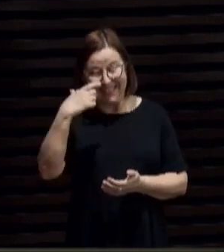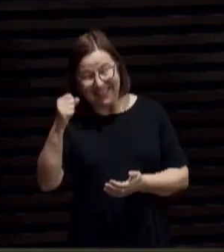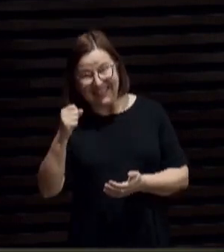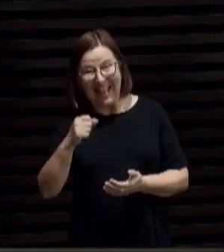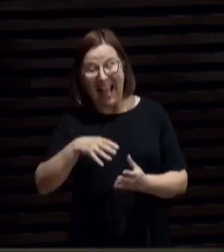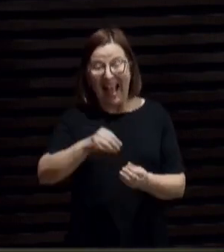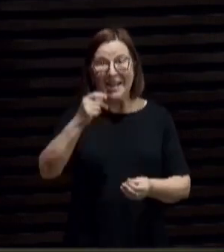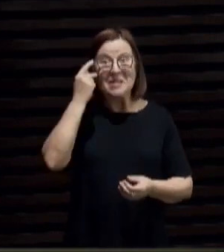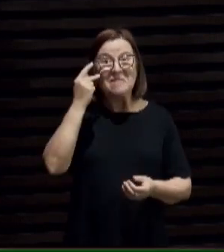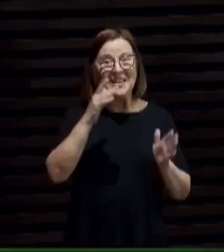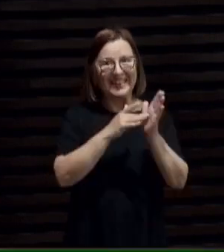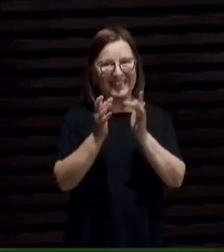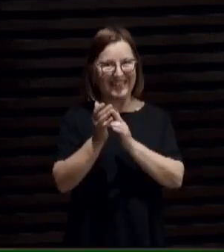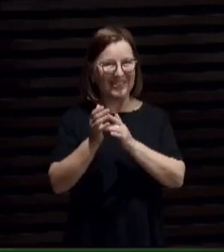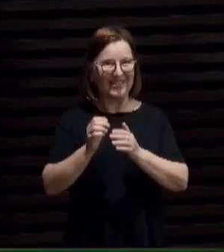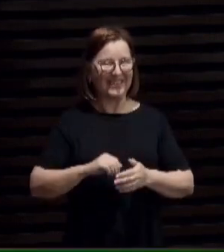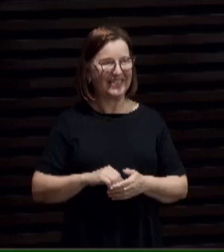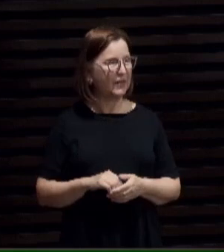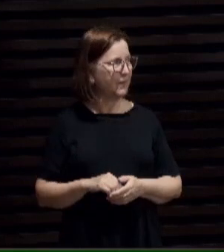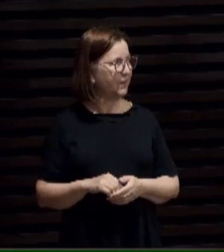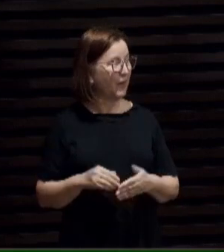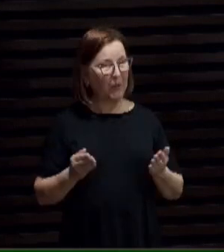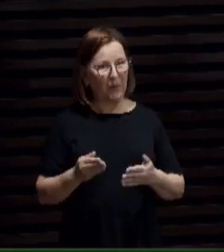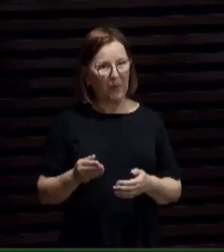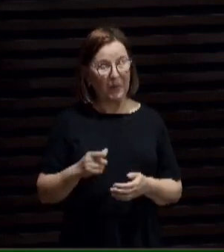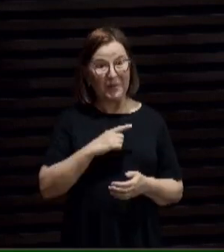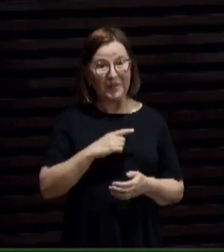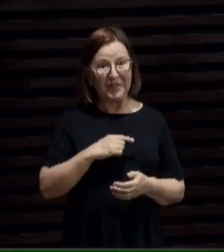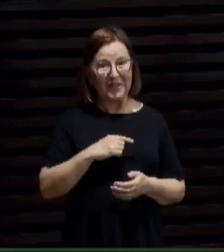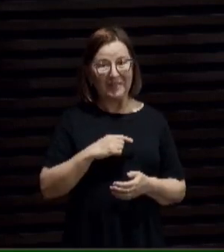E você sabe que hoje Deus me deu uma sensação assim?